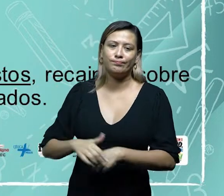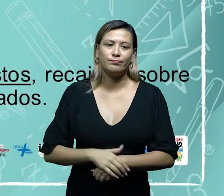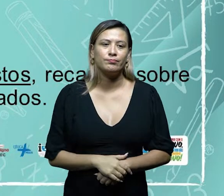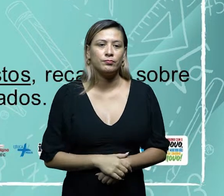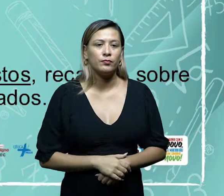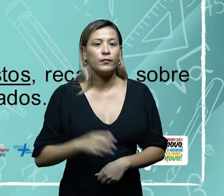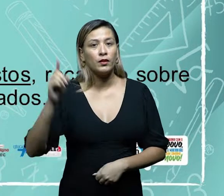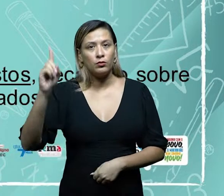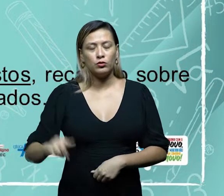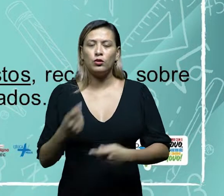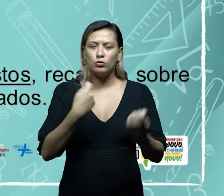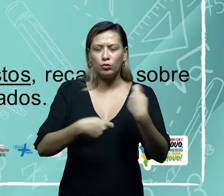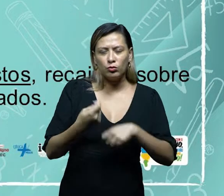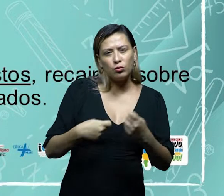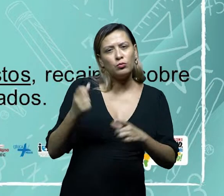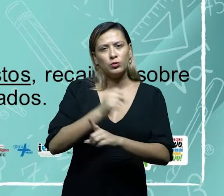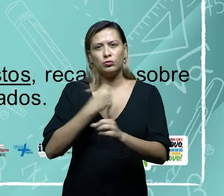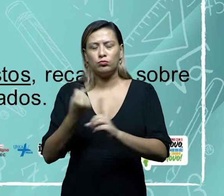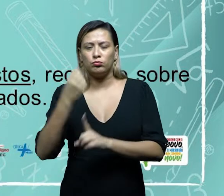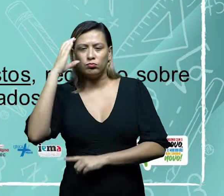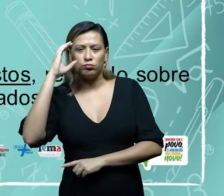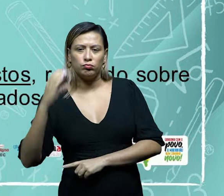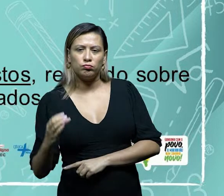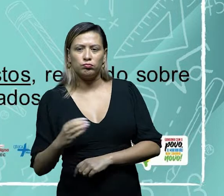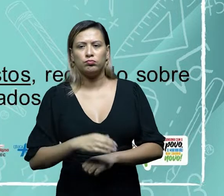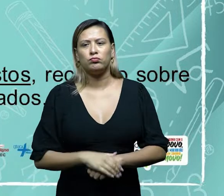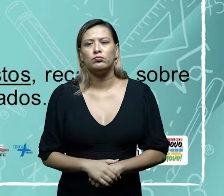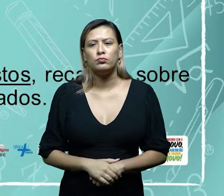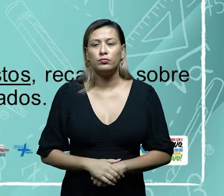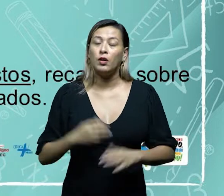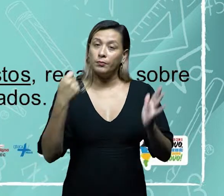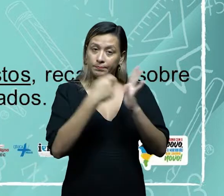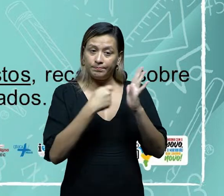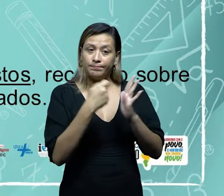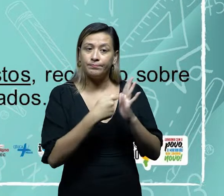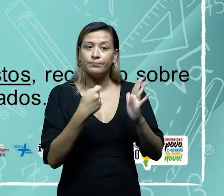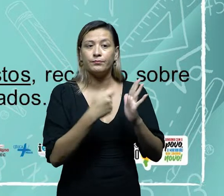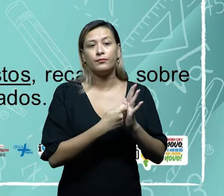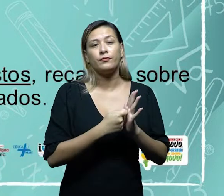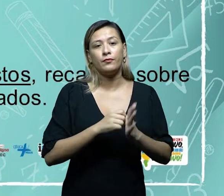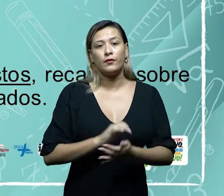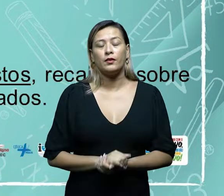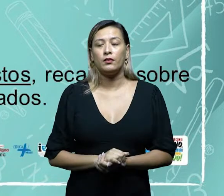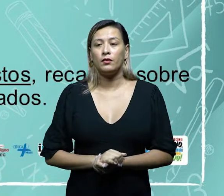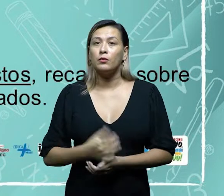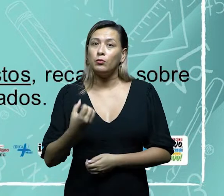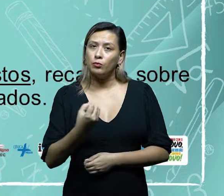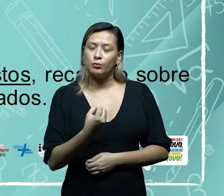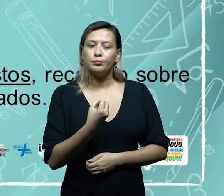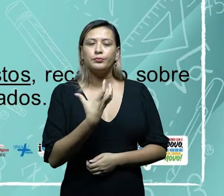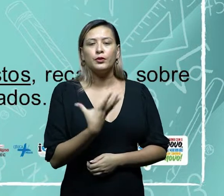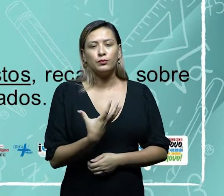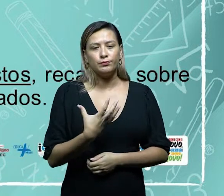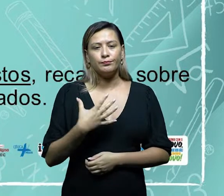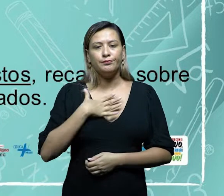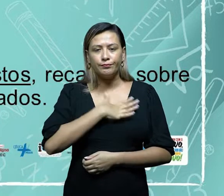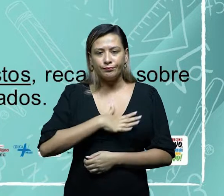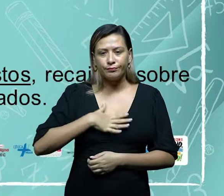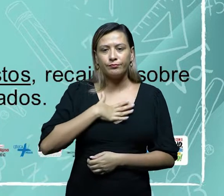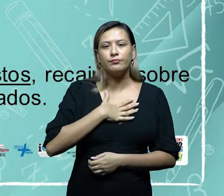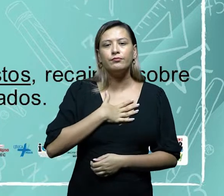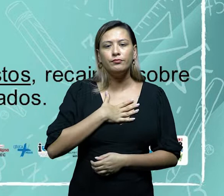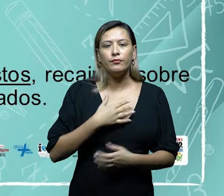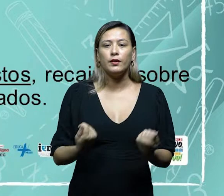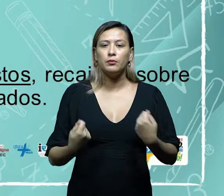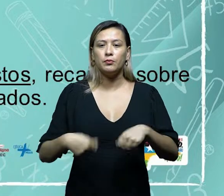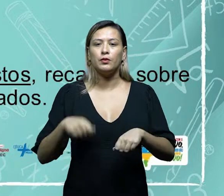direitos econômicos, sociais, culturais, sendo uma exigência para o bem-estar, permitindo a